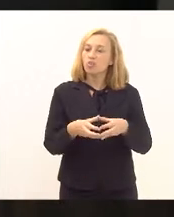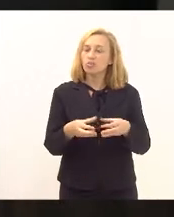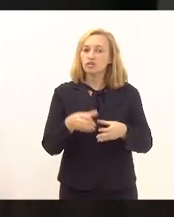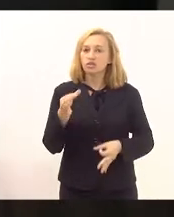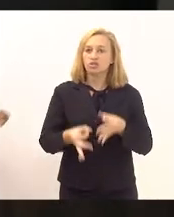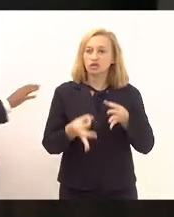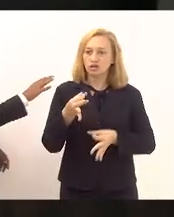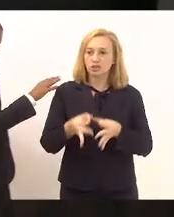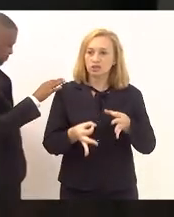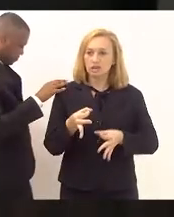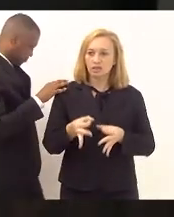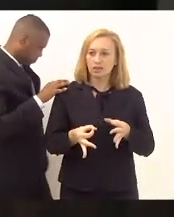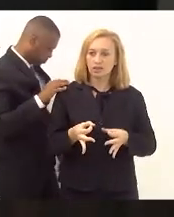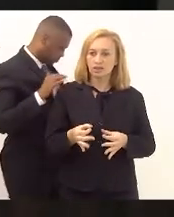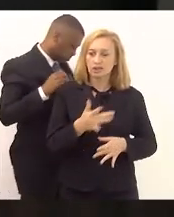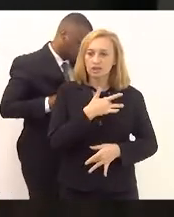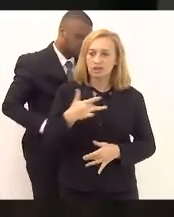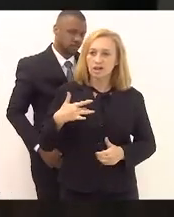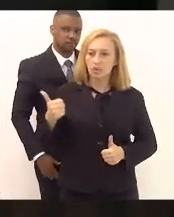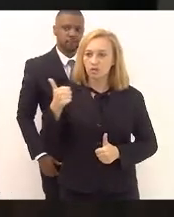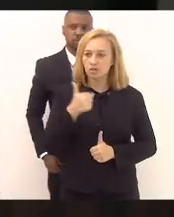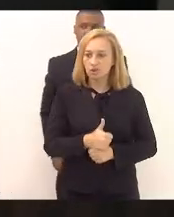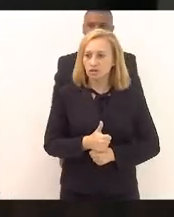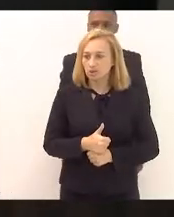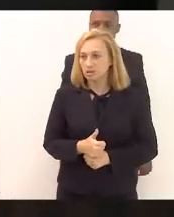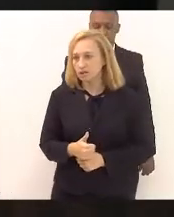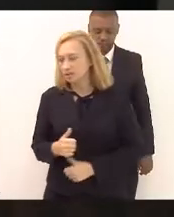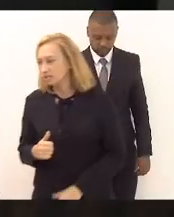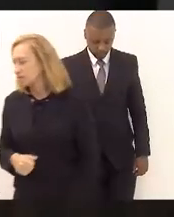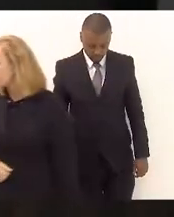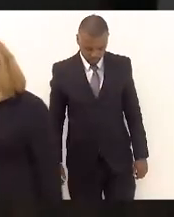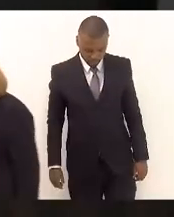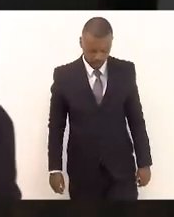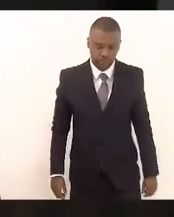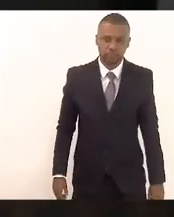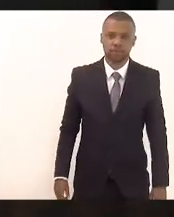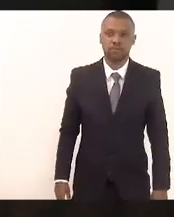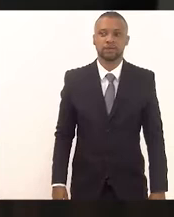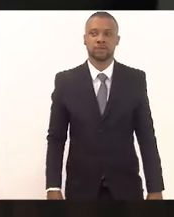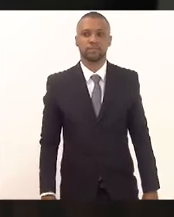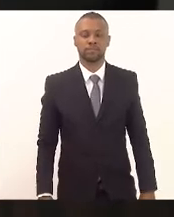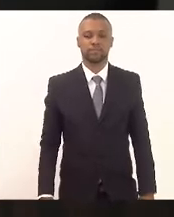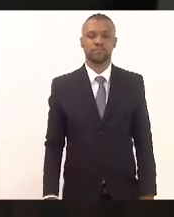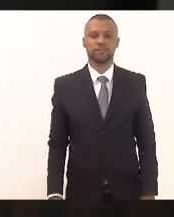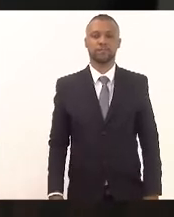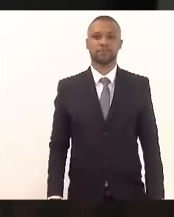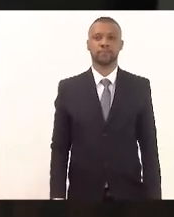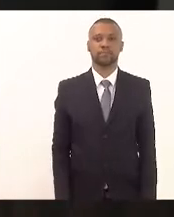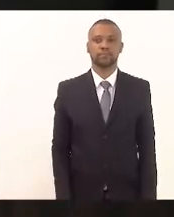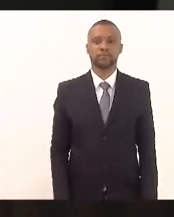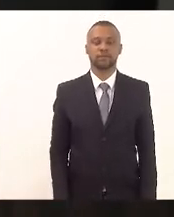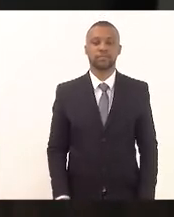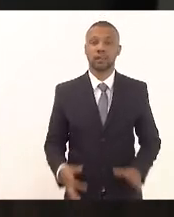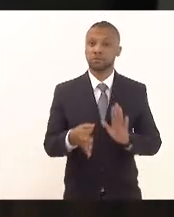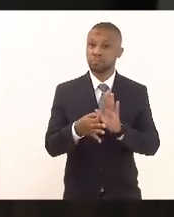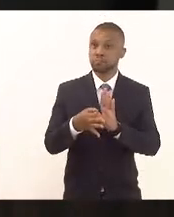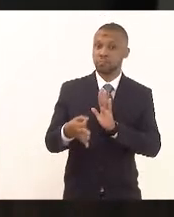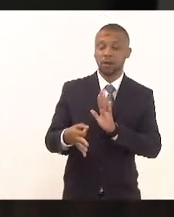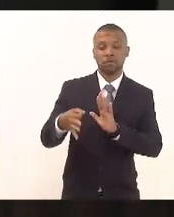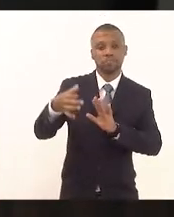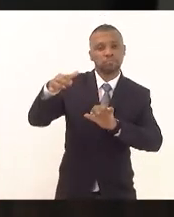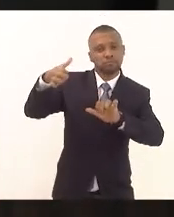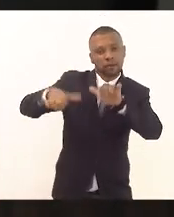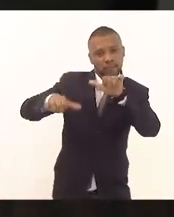de Constituição e Justiça, de Saúde, de Minas e Energias, de Economia, de Tributação, e Orçamento. Para emitir parecer pela Comissão